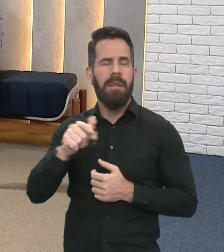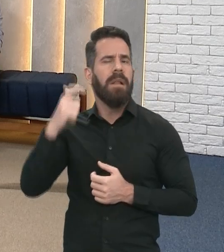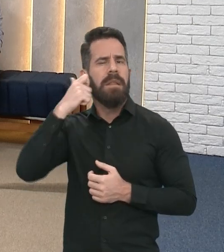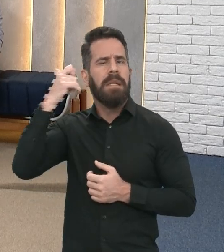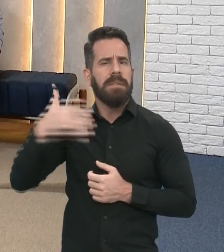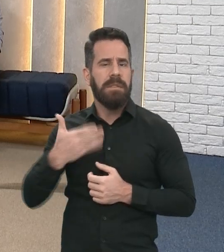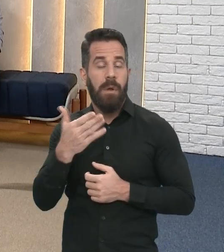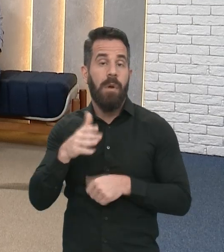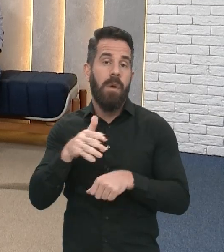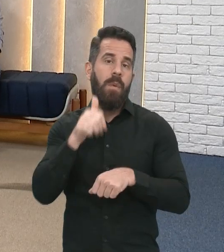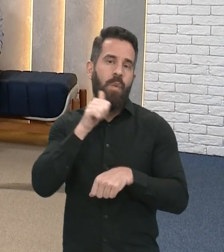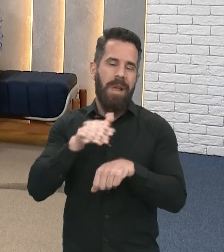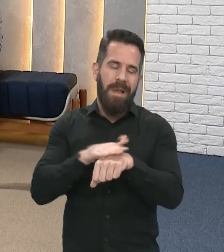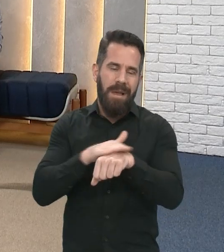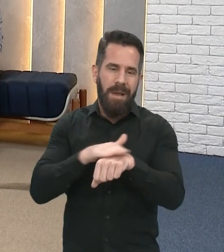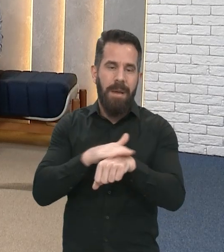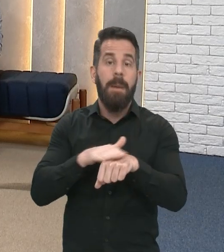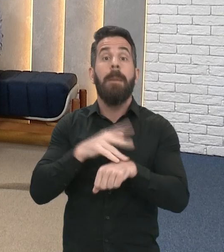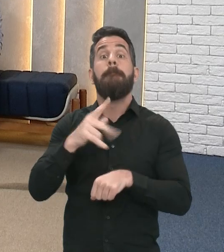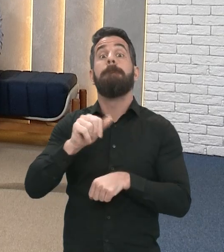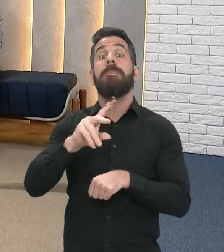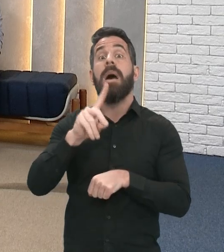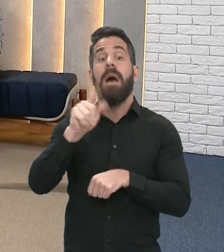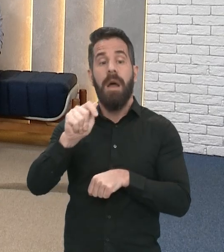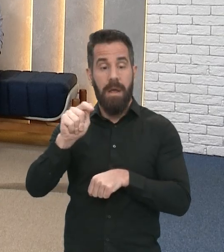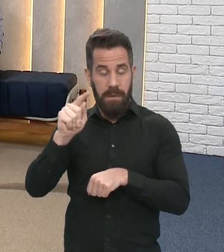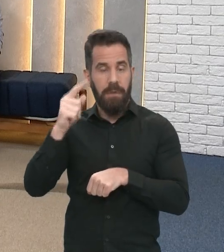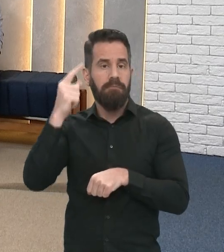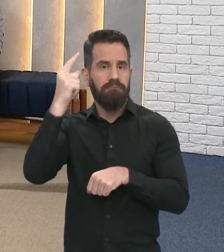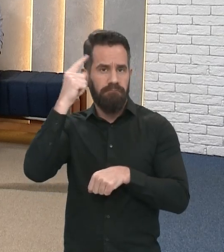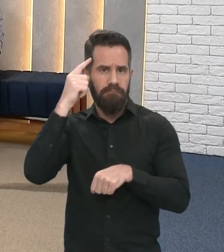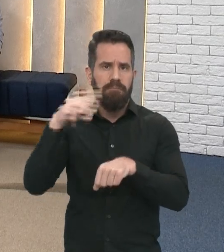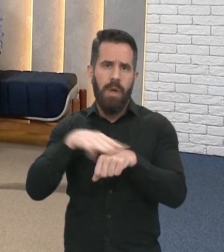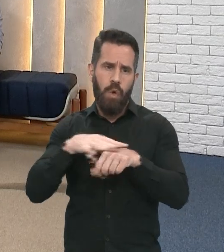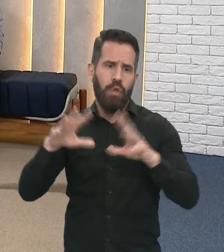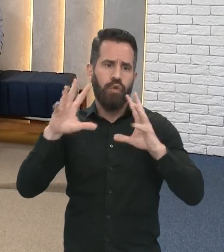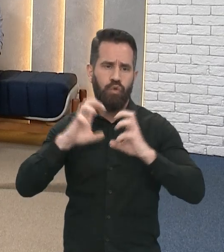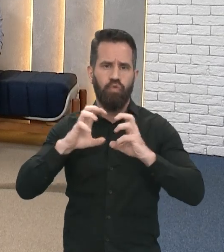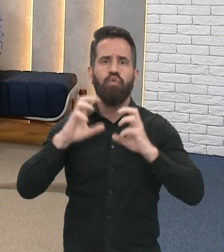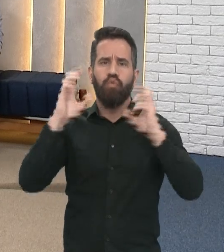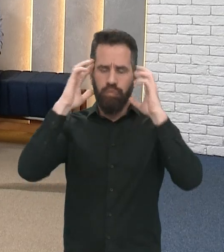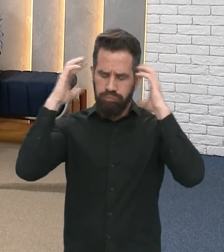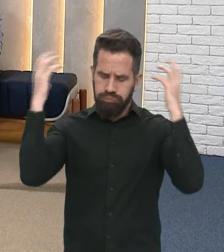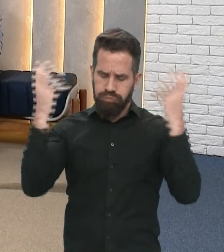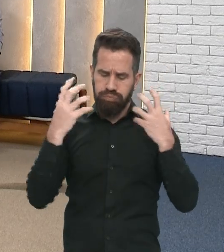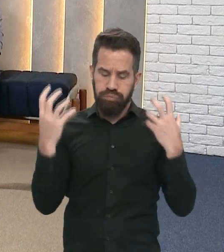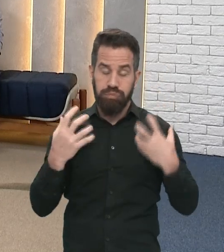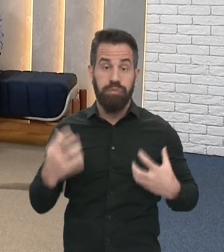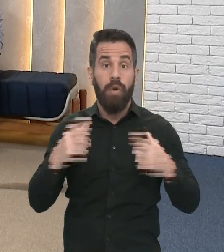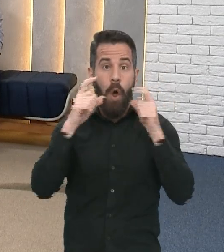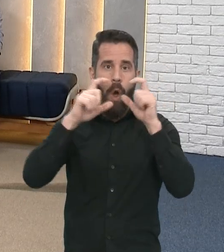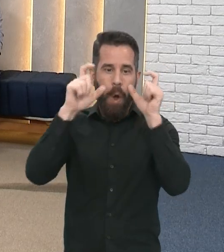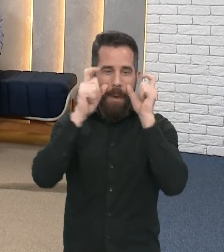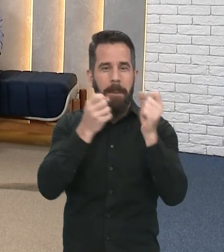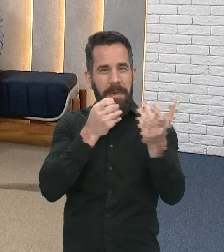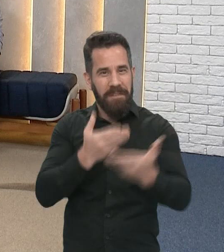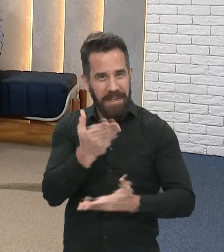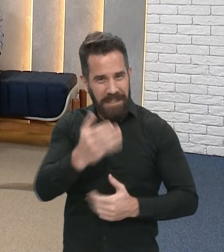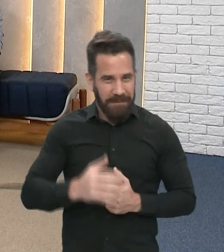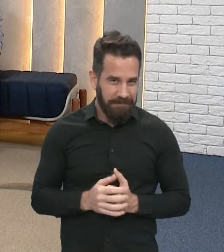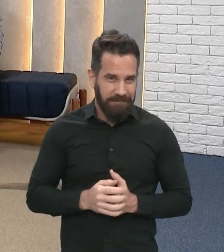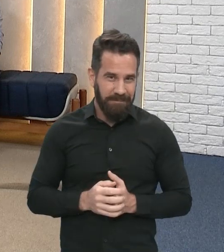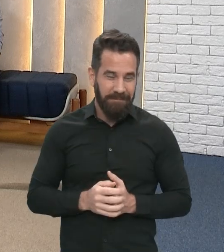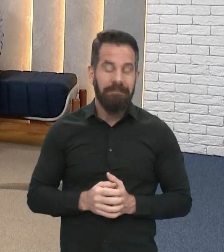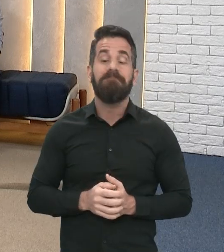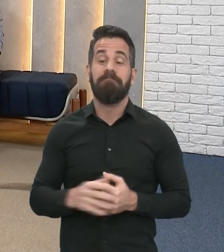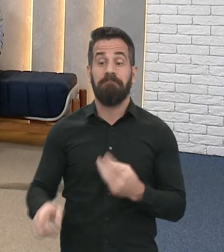mulher parda, com olhos castanhos escuros, cabelos longos, cacheados e ela usa óculos. Seja bem-vinda, Mariana. Obrigada.